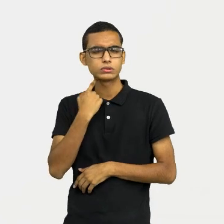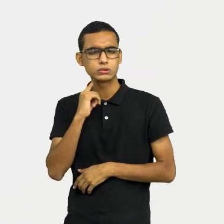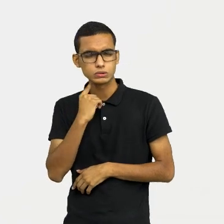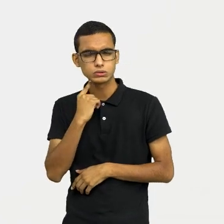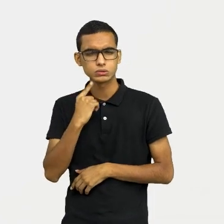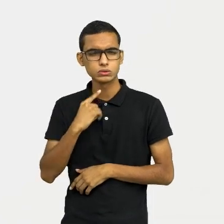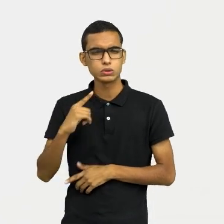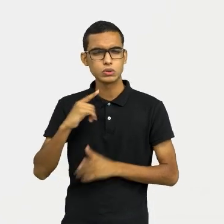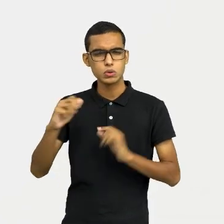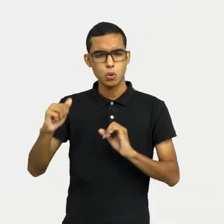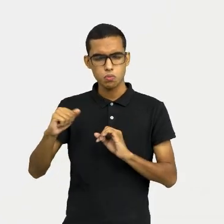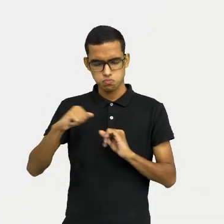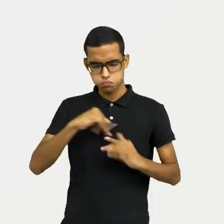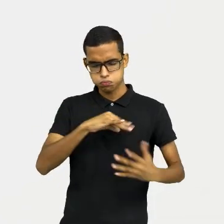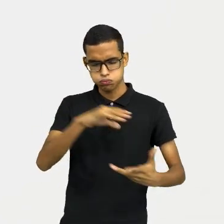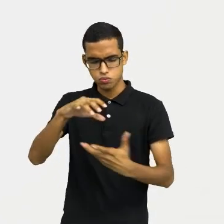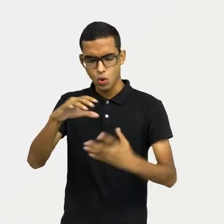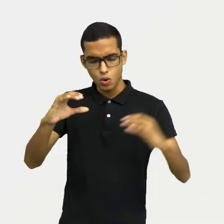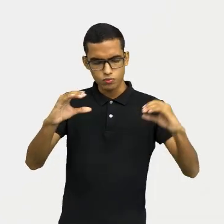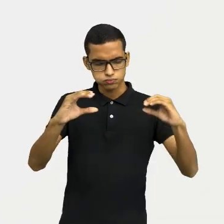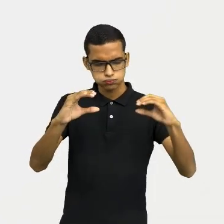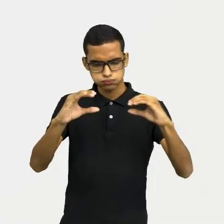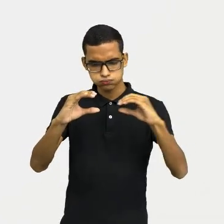aqui. Muito bem, olha aí, né?